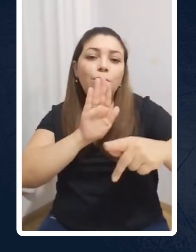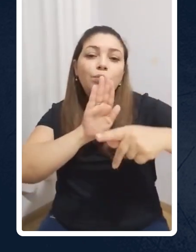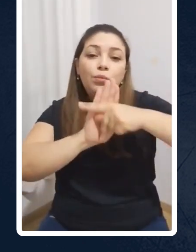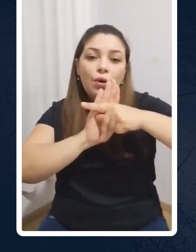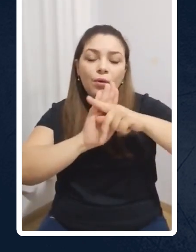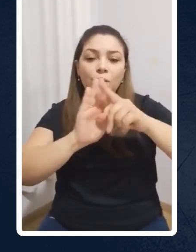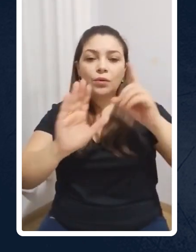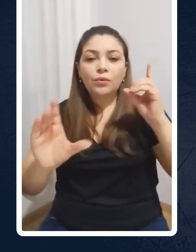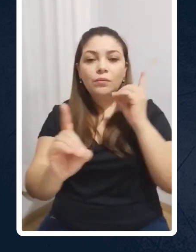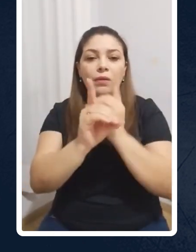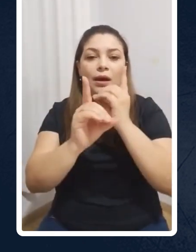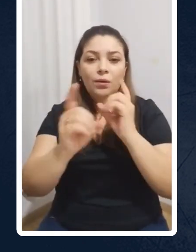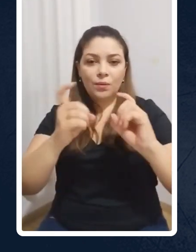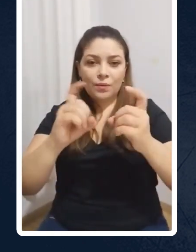famílias.